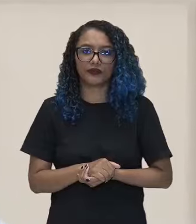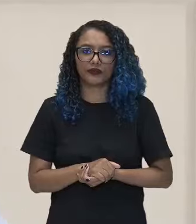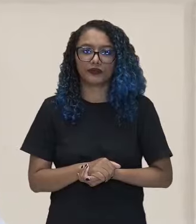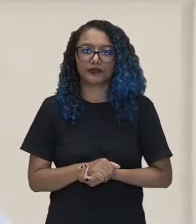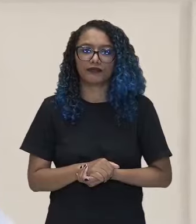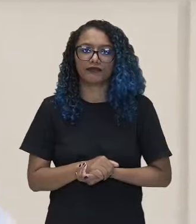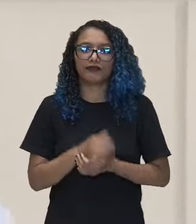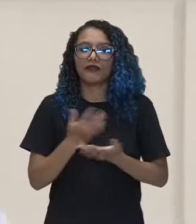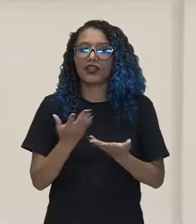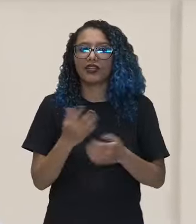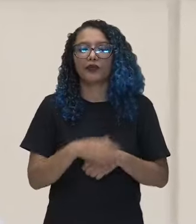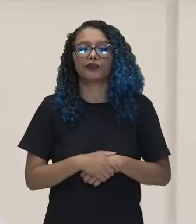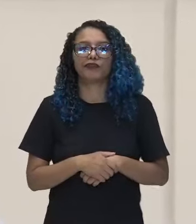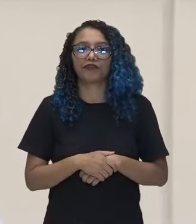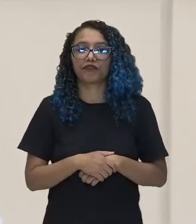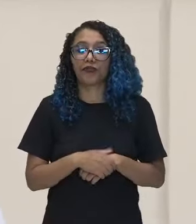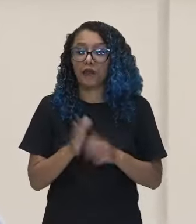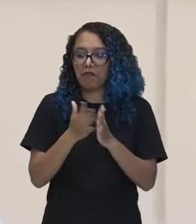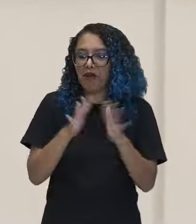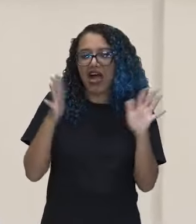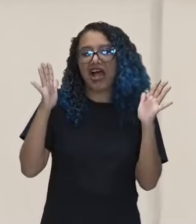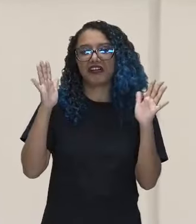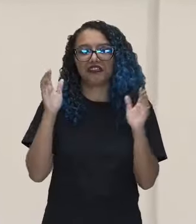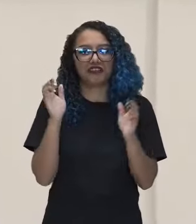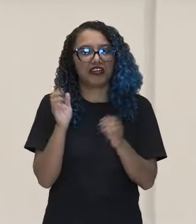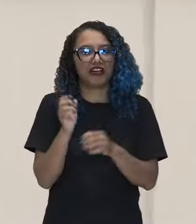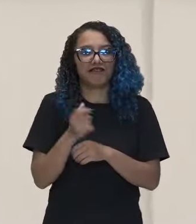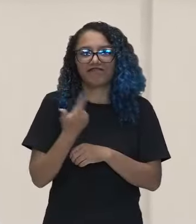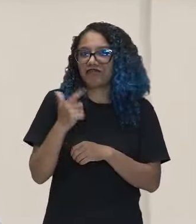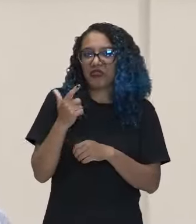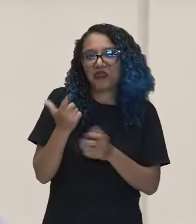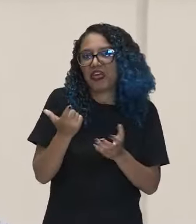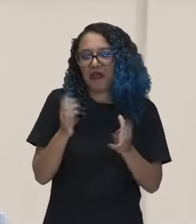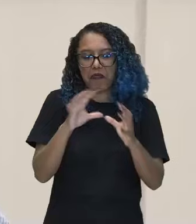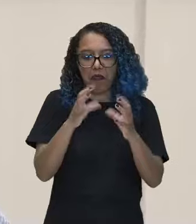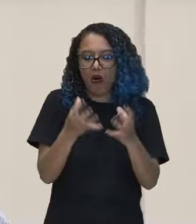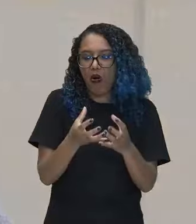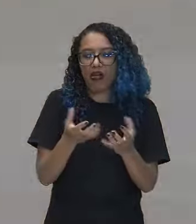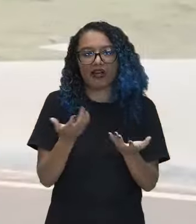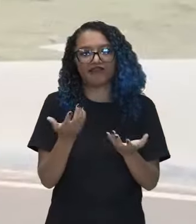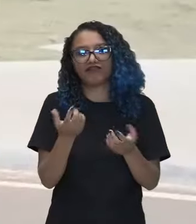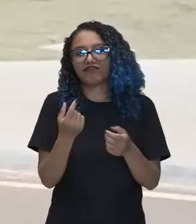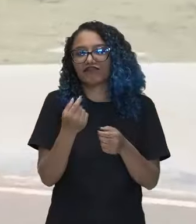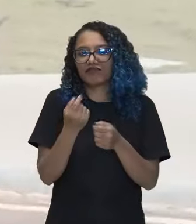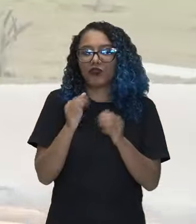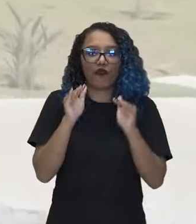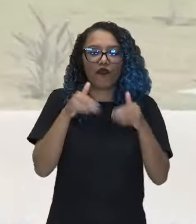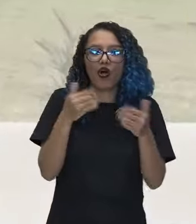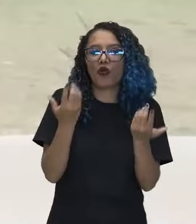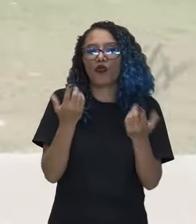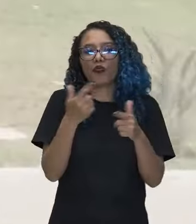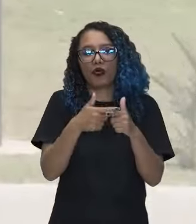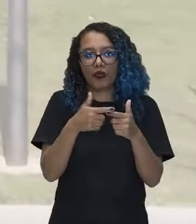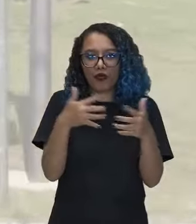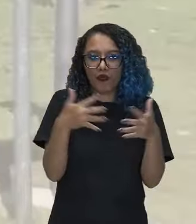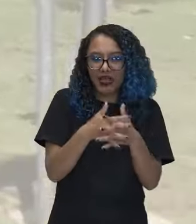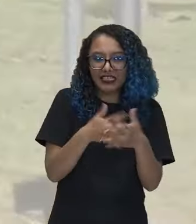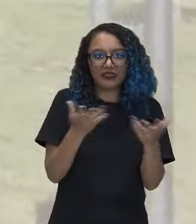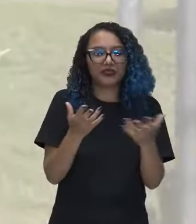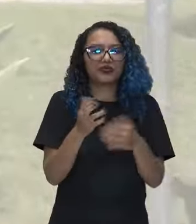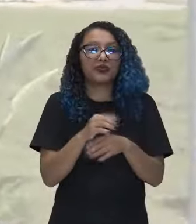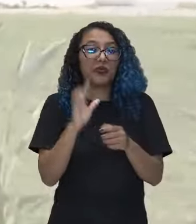Não existe bala de prata, não existe mágica, não existe solução simples para problema complexo. Para o diretor do CEPETRO, Centro